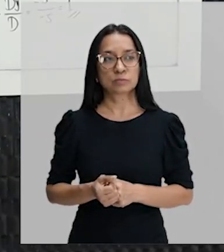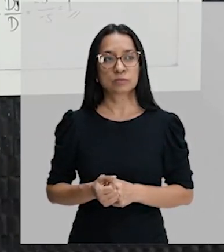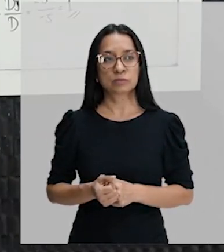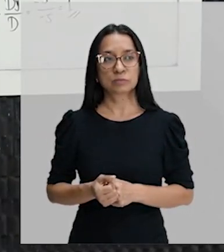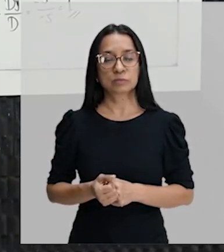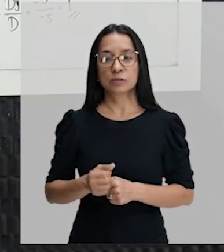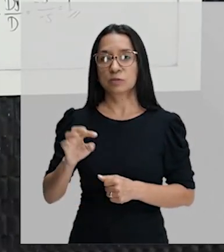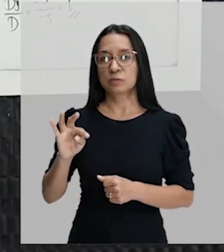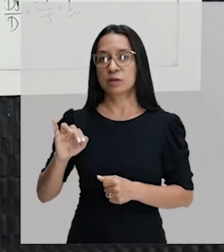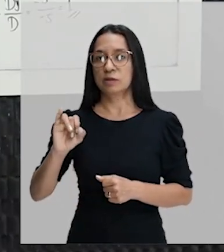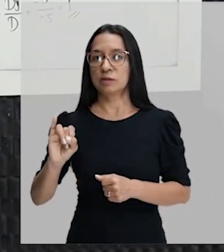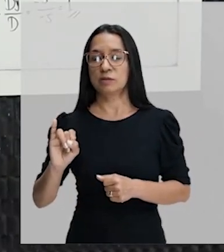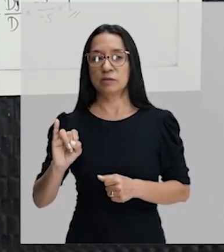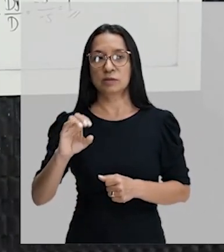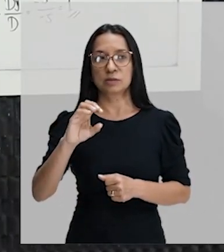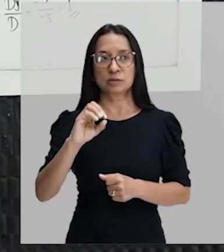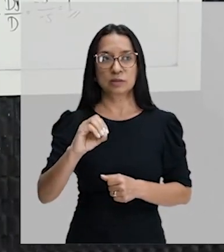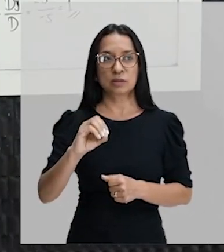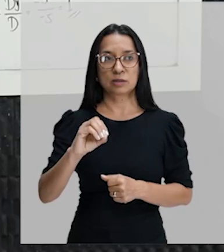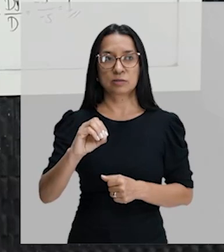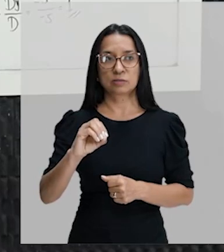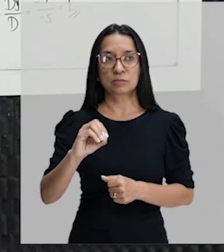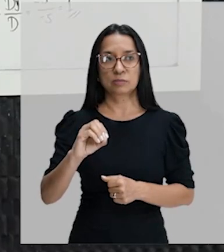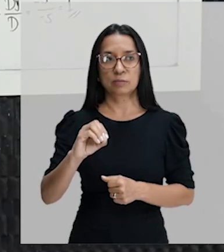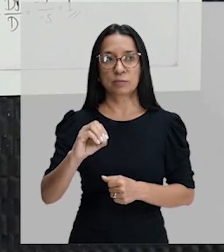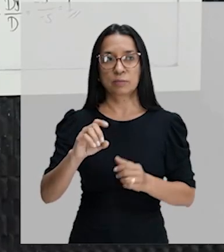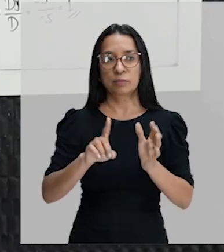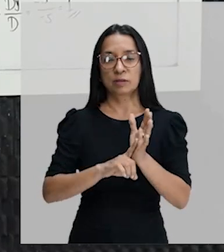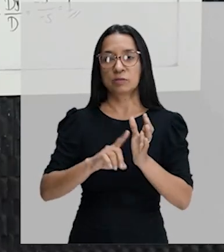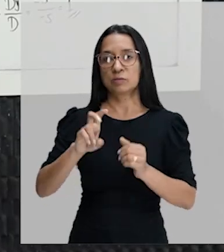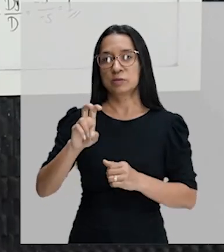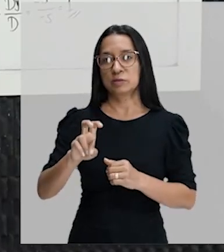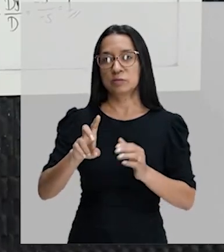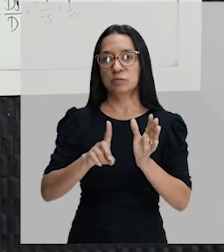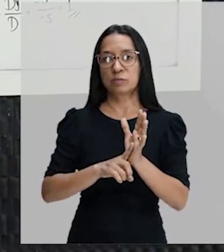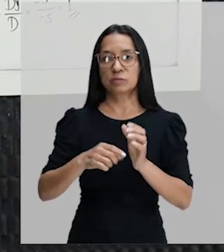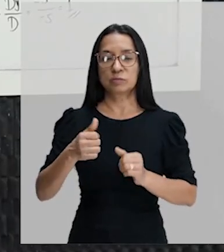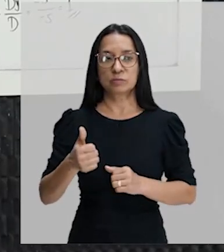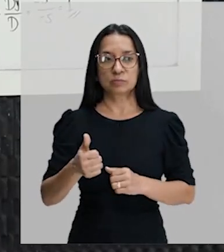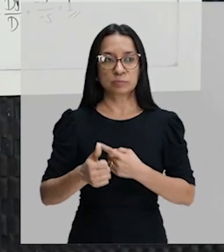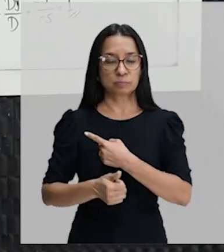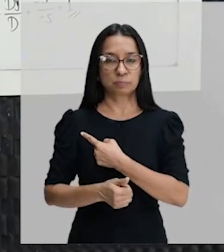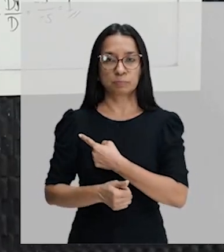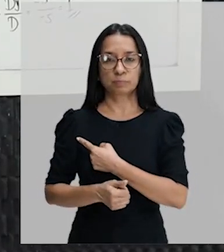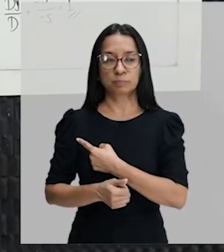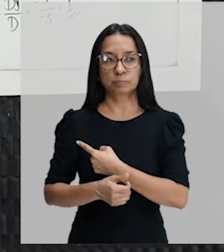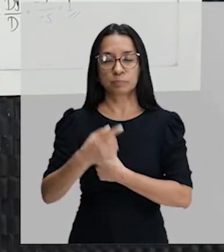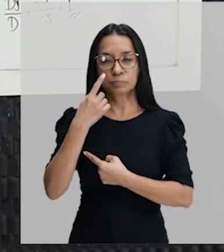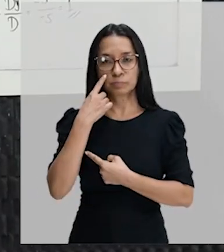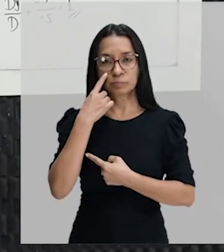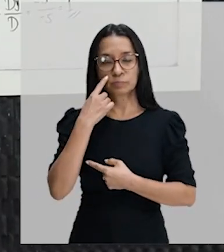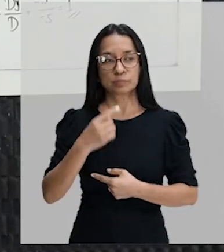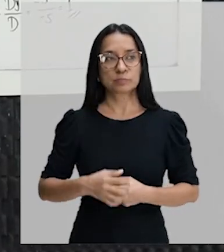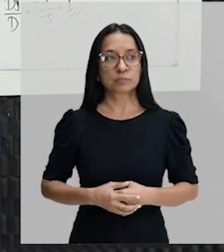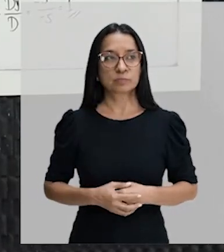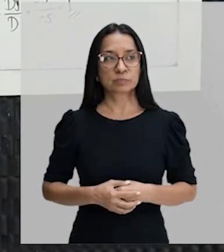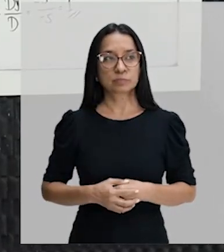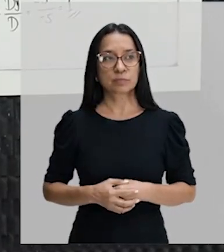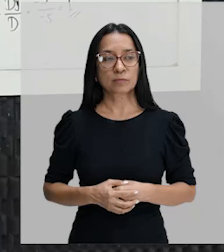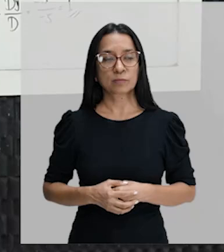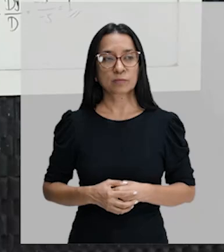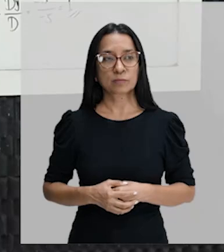termos independentes, 0, menos 5 e menos 1. Certo? Então, veja só